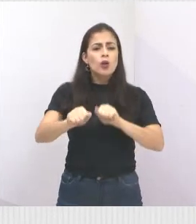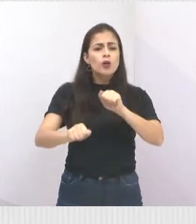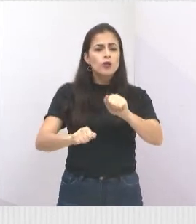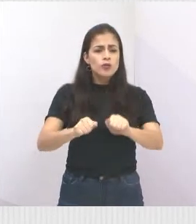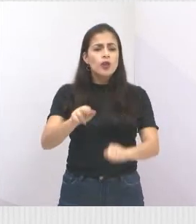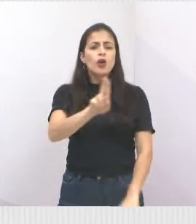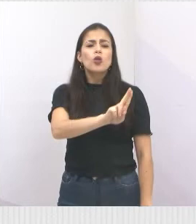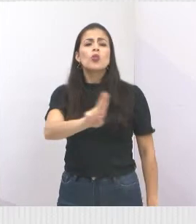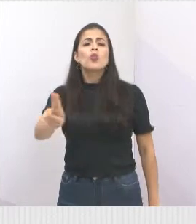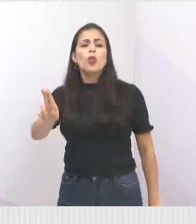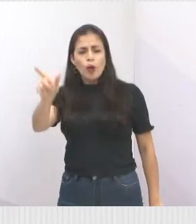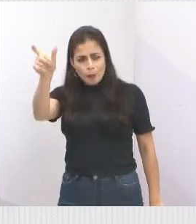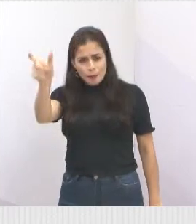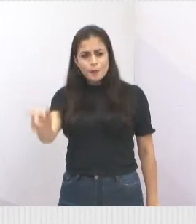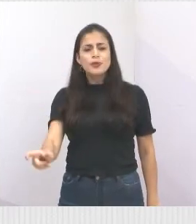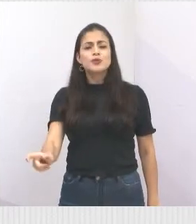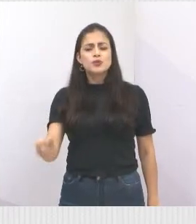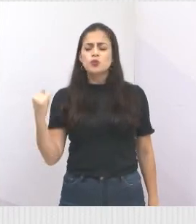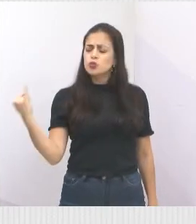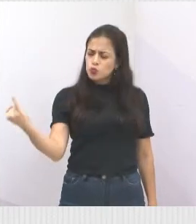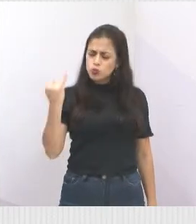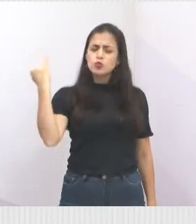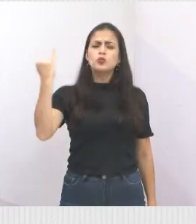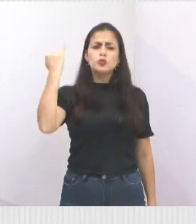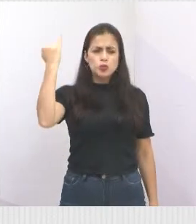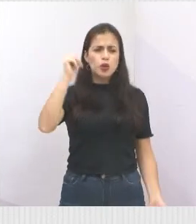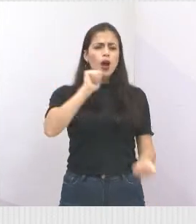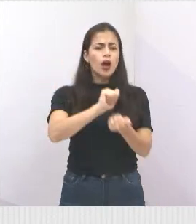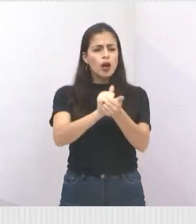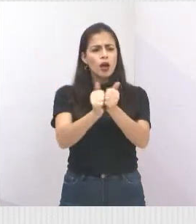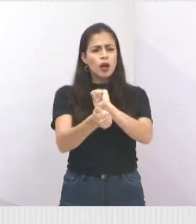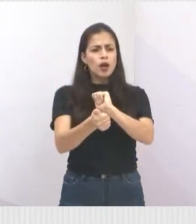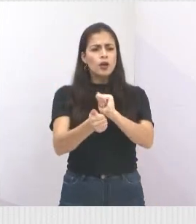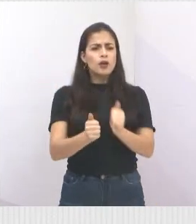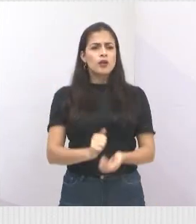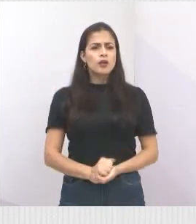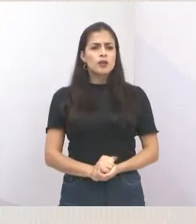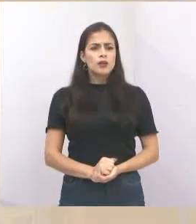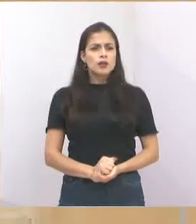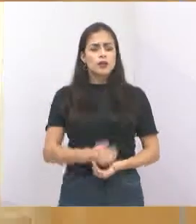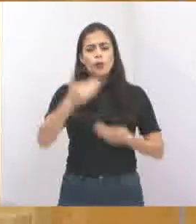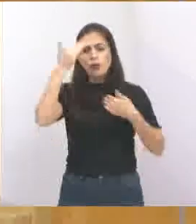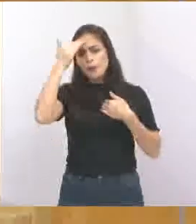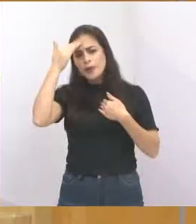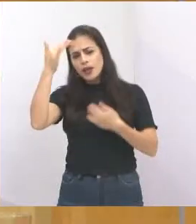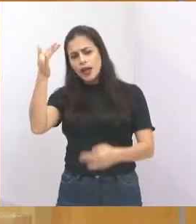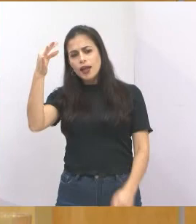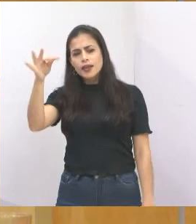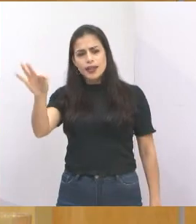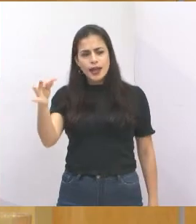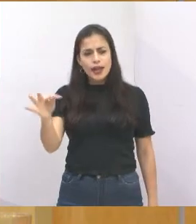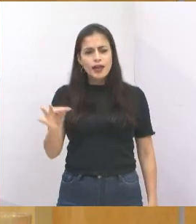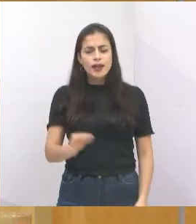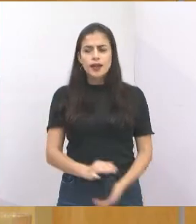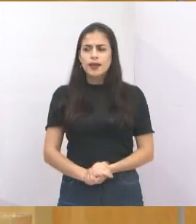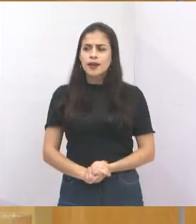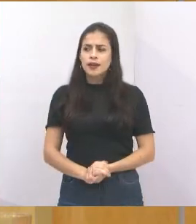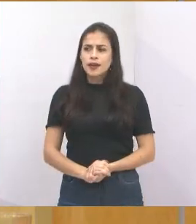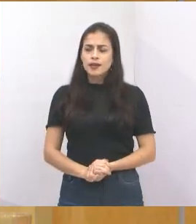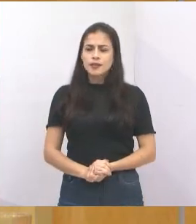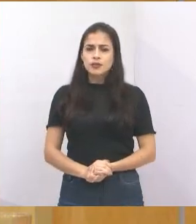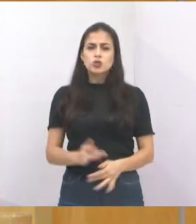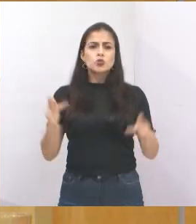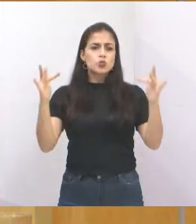com o nome de uma pessoa tão importante para o esporte e obrigado técnica eu vou